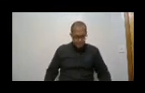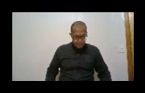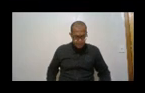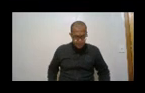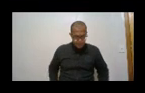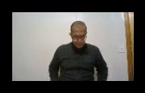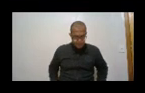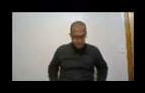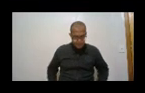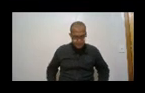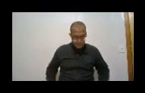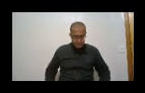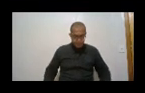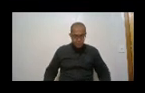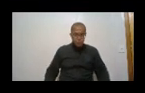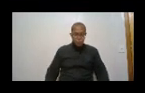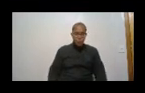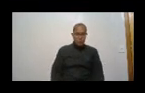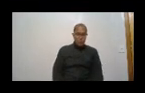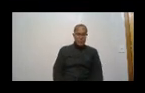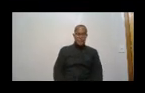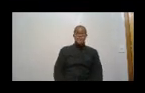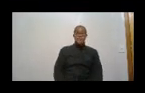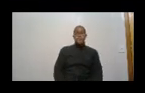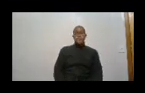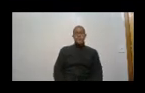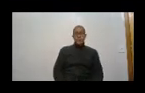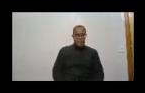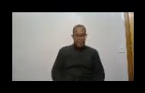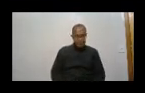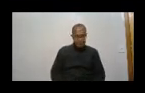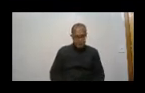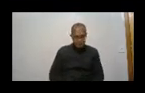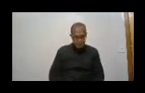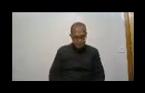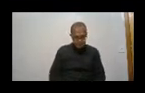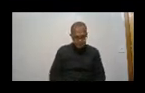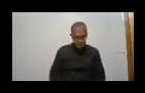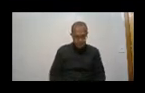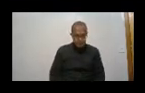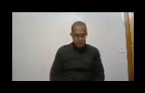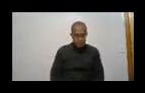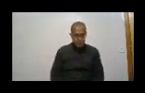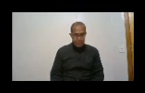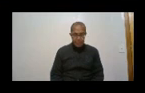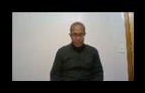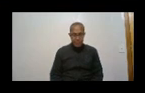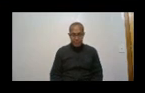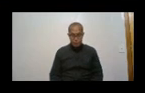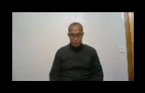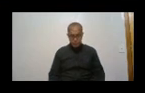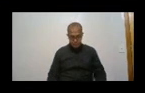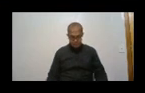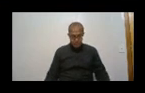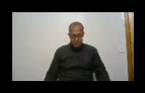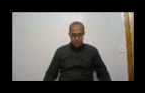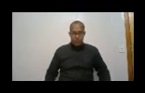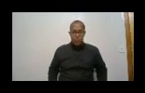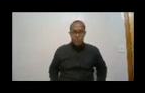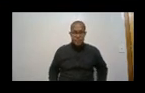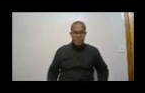droga ela modula uma ação já realizada pela célula. Ela não cria nada de